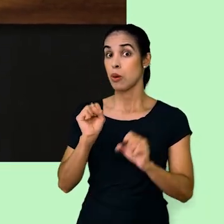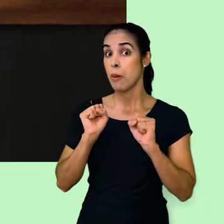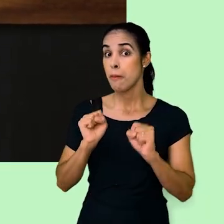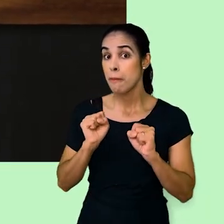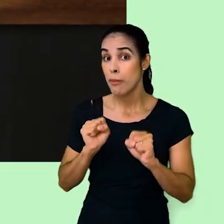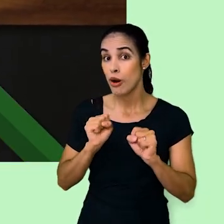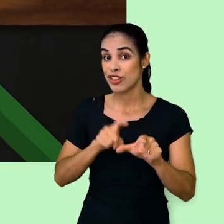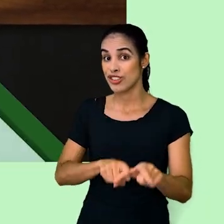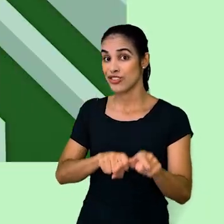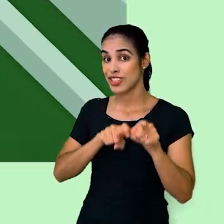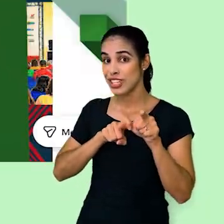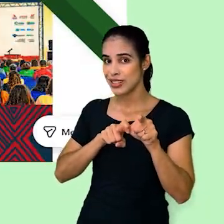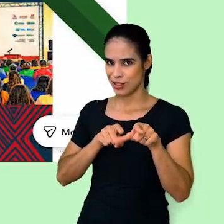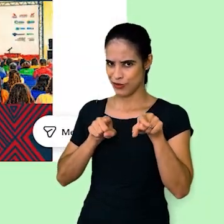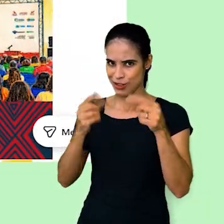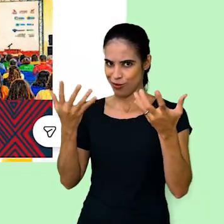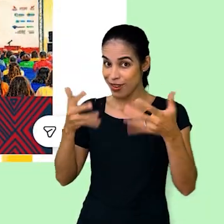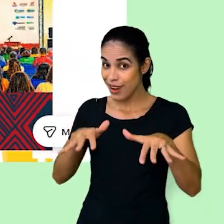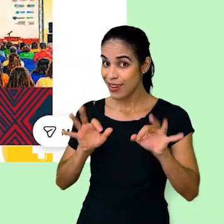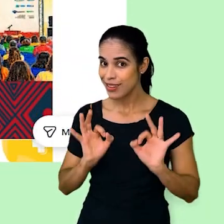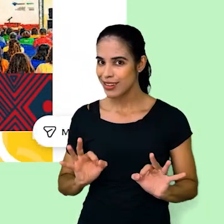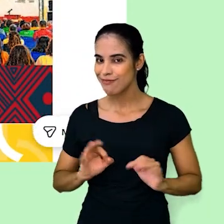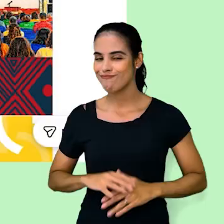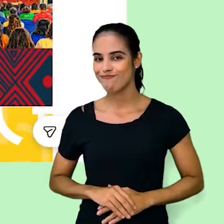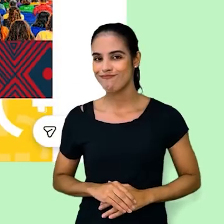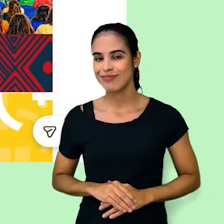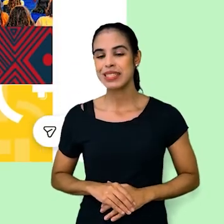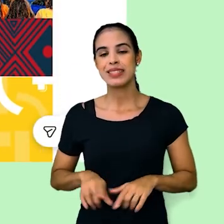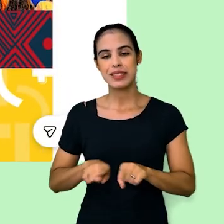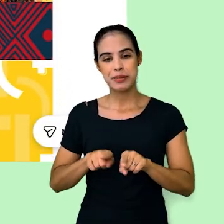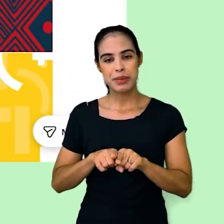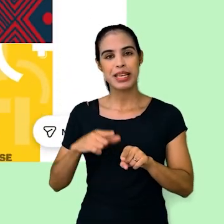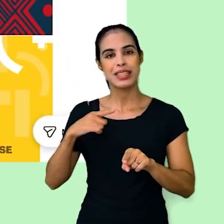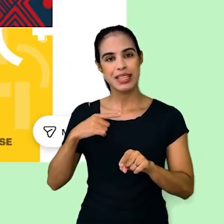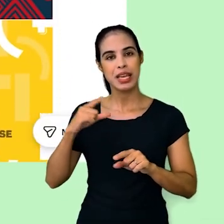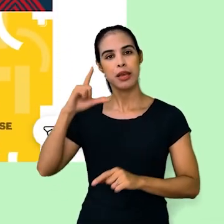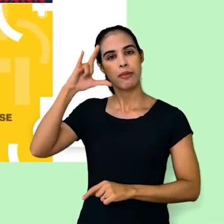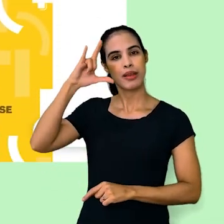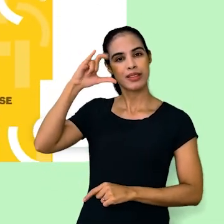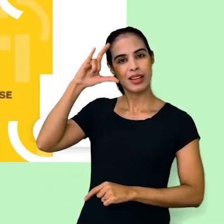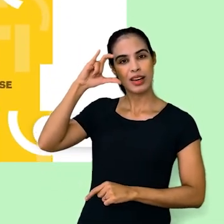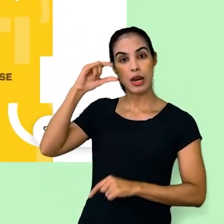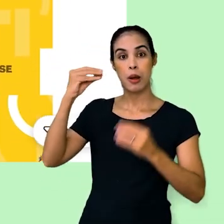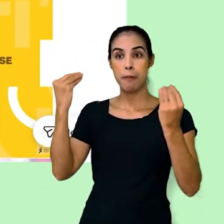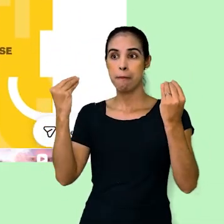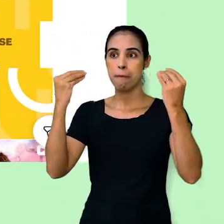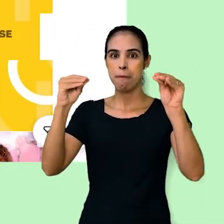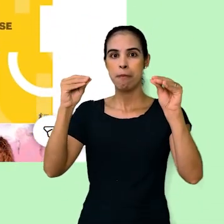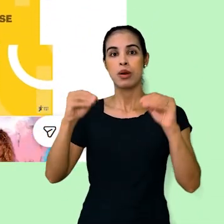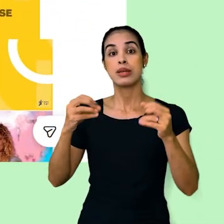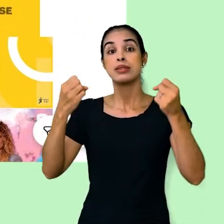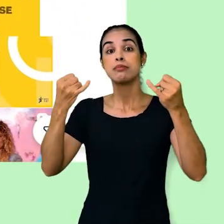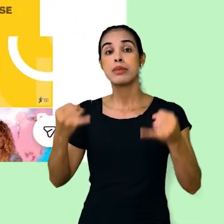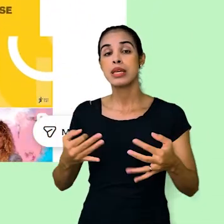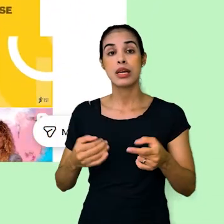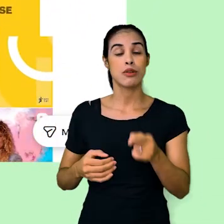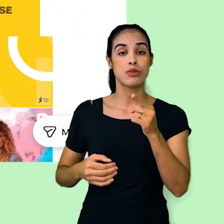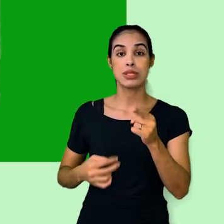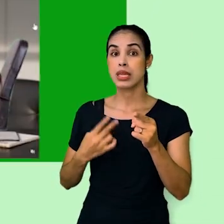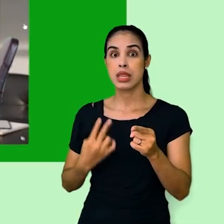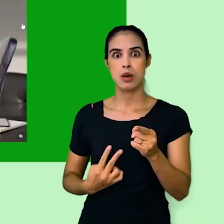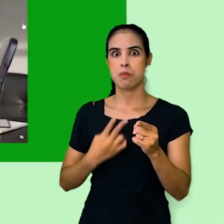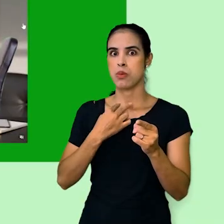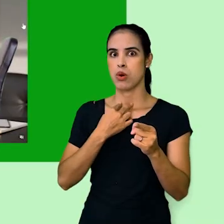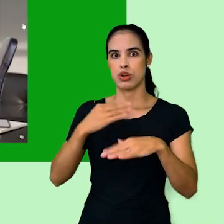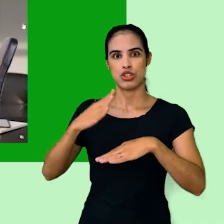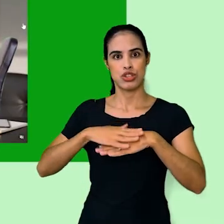quer isso, não é mesmo? E já tem postagem disso lá no nosso Instagram, explicando o que você não pode fazer